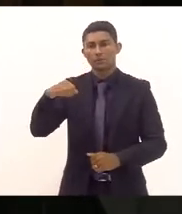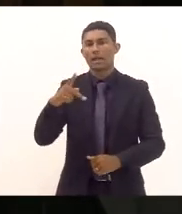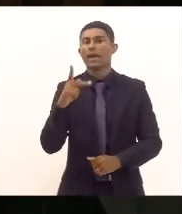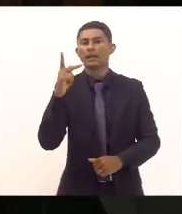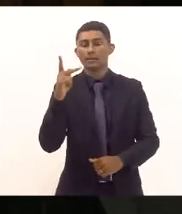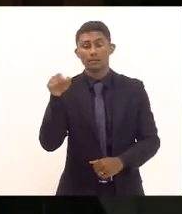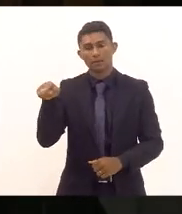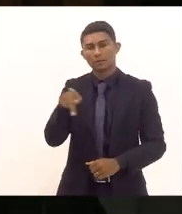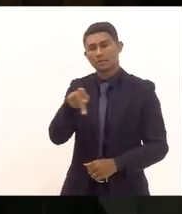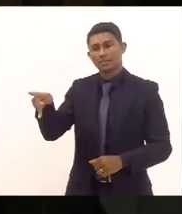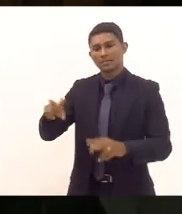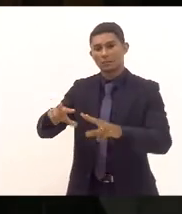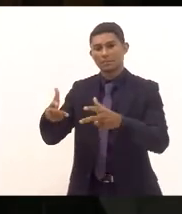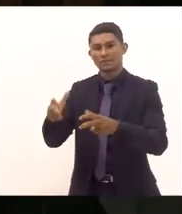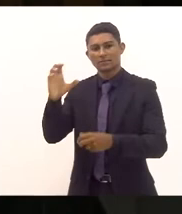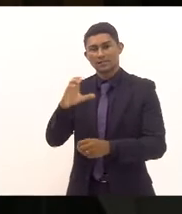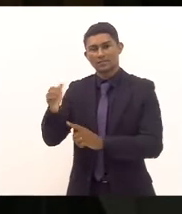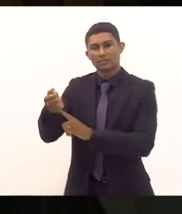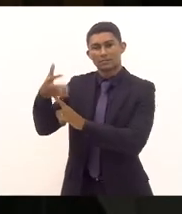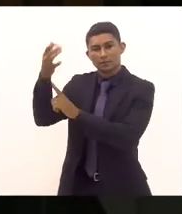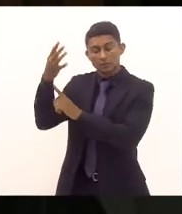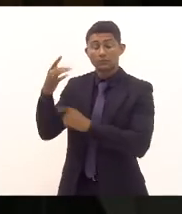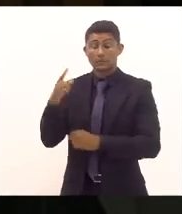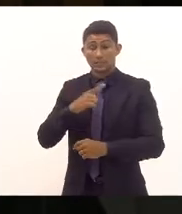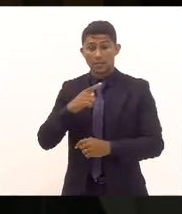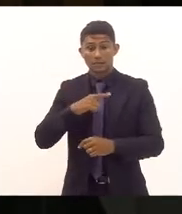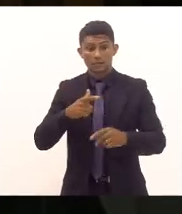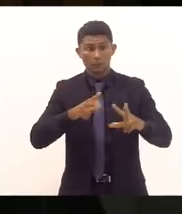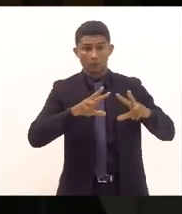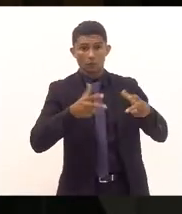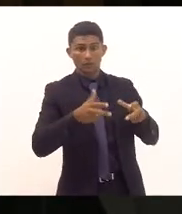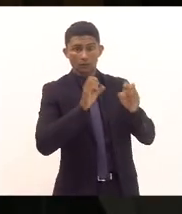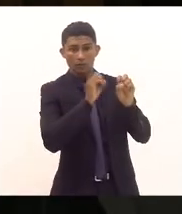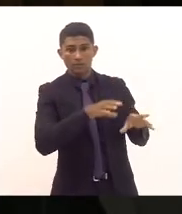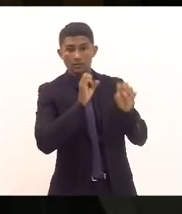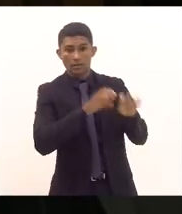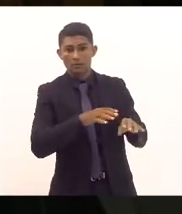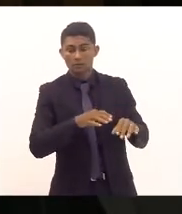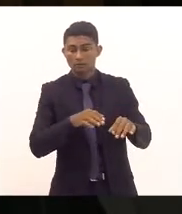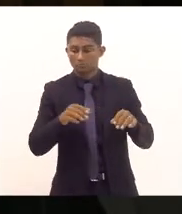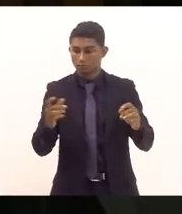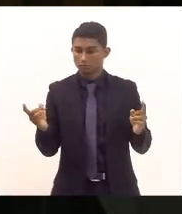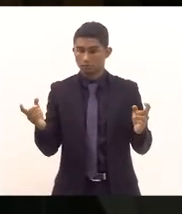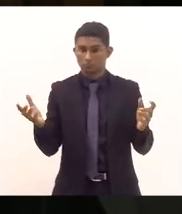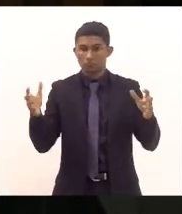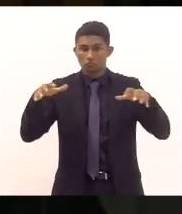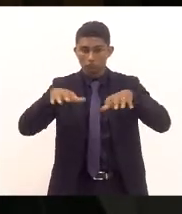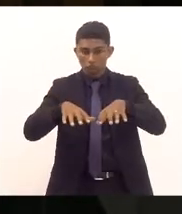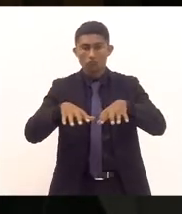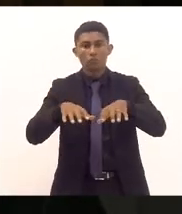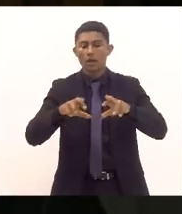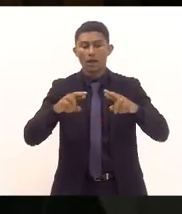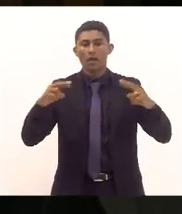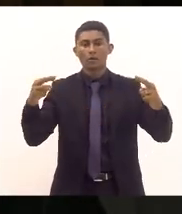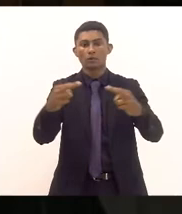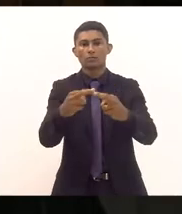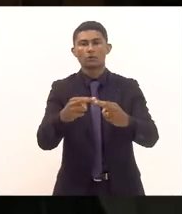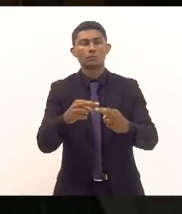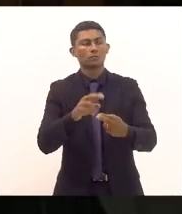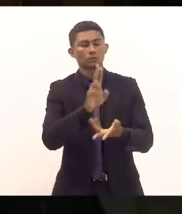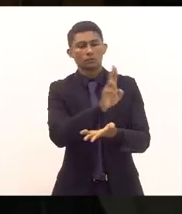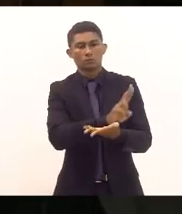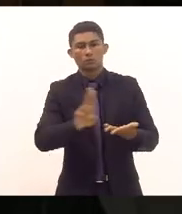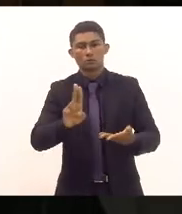co a tecnologia nós realizamos uma audiência pública conjunta da comissão de educação sobre a wi-fi essa Universidade